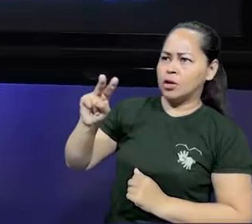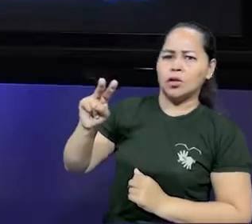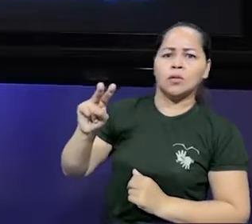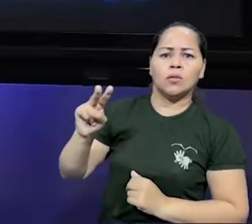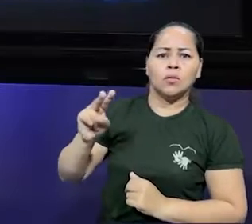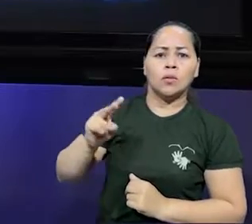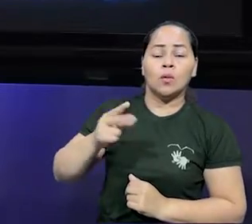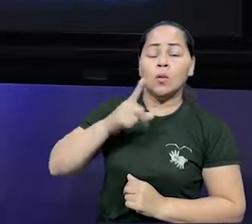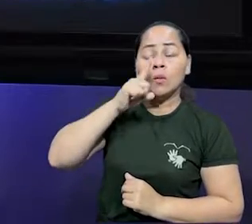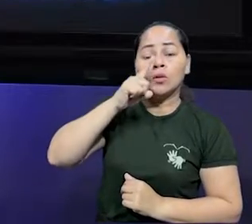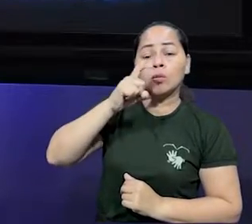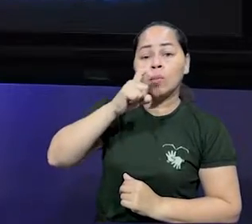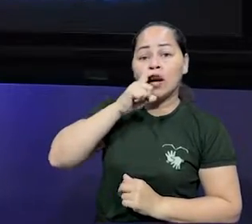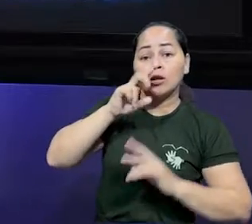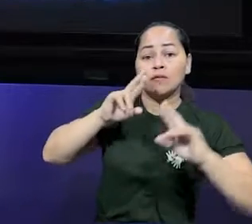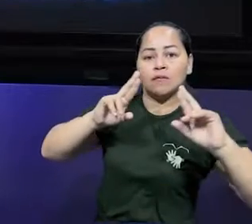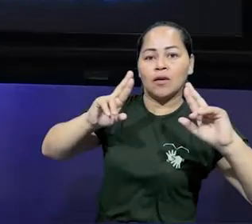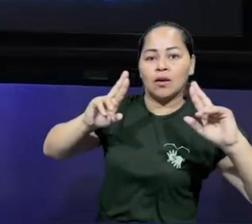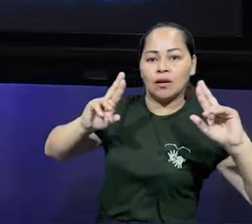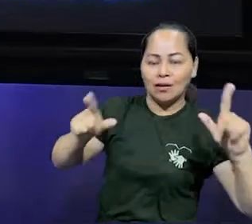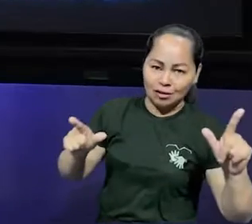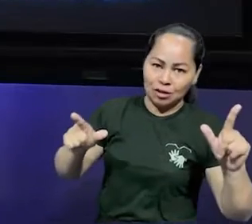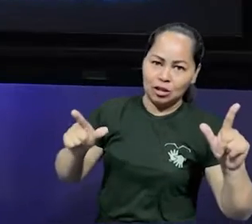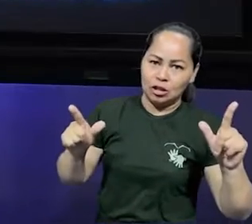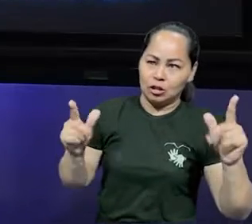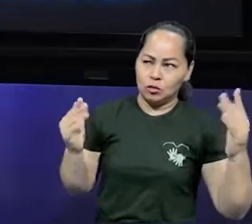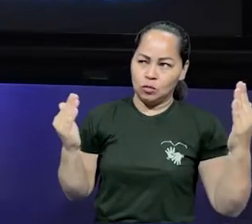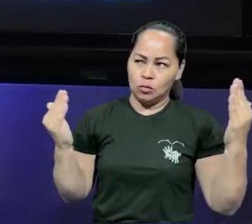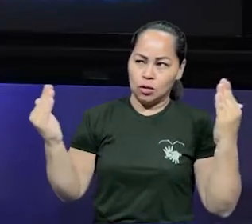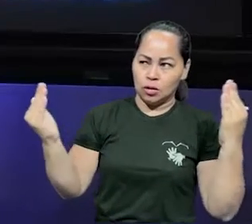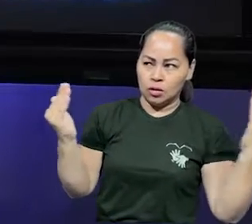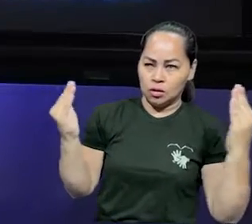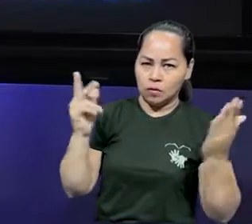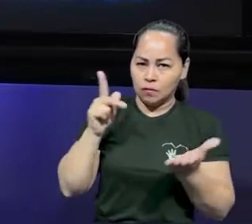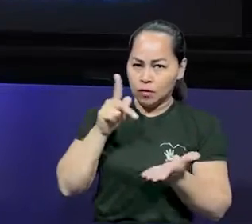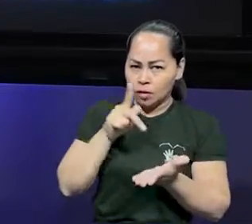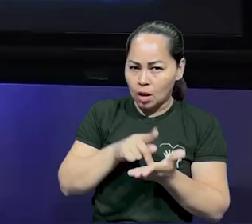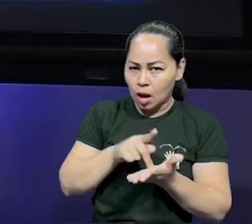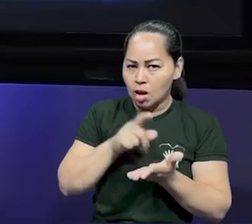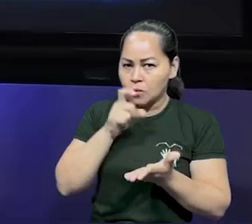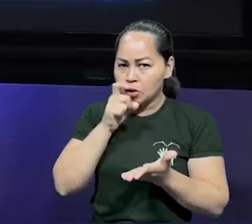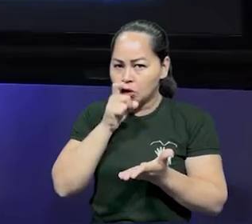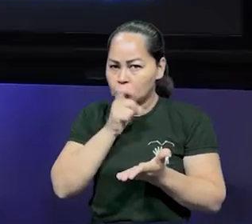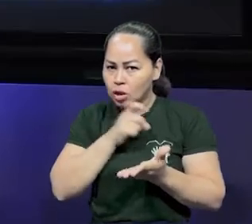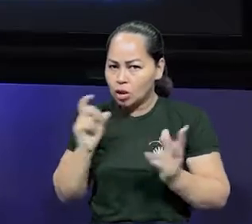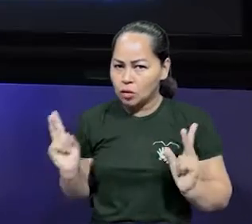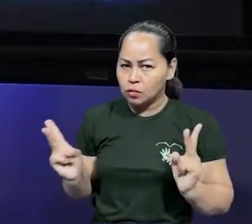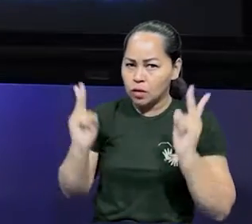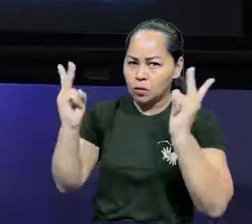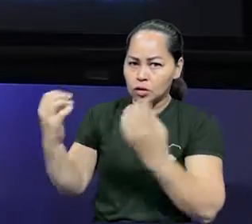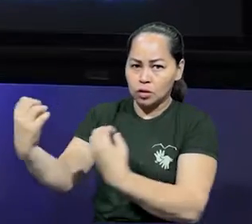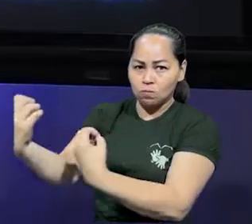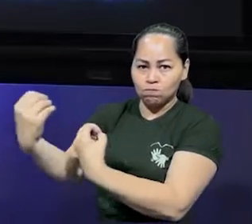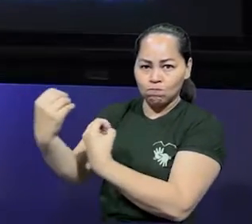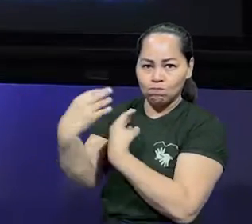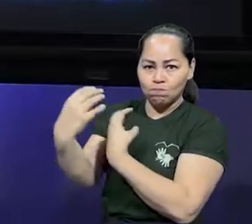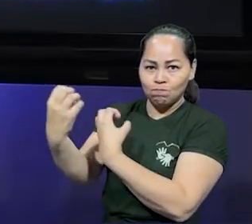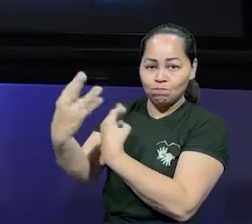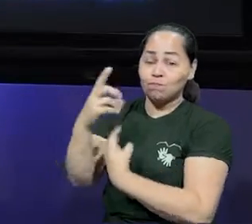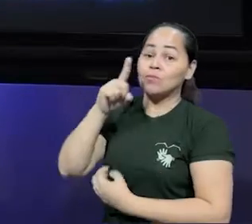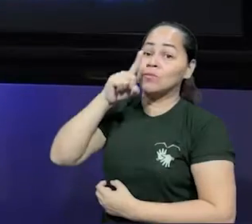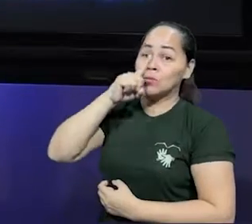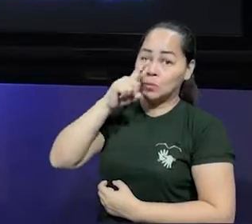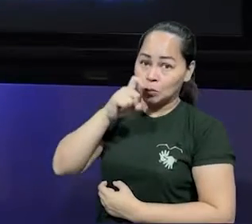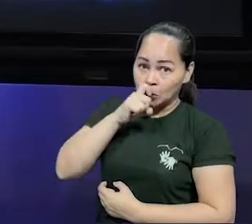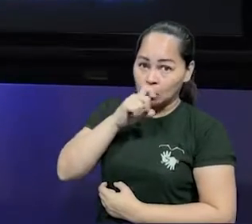outros seres humanos. Começa a colocar em xeque as verdades, os valores transmitidos pelos pais. E isso